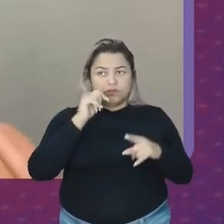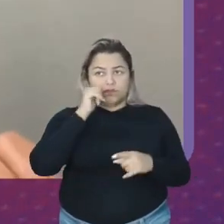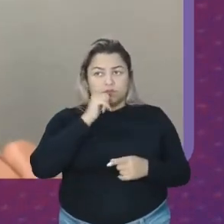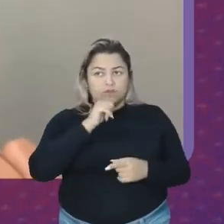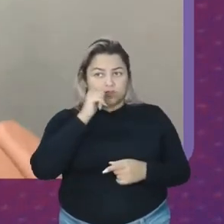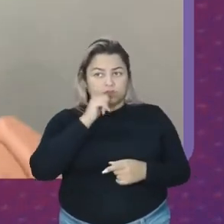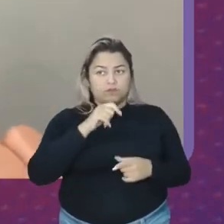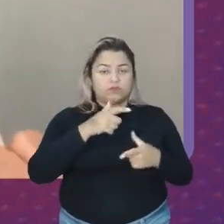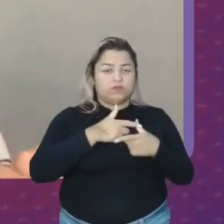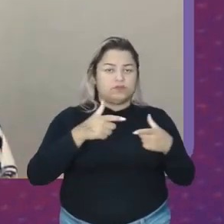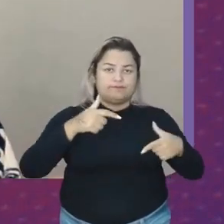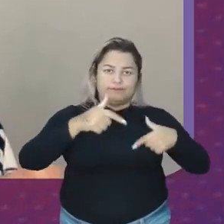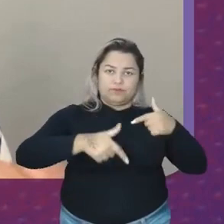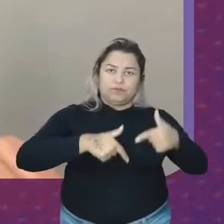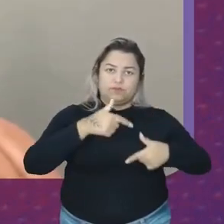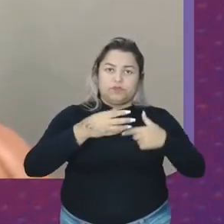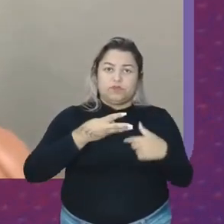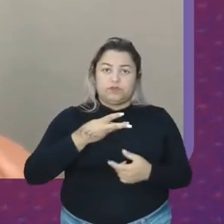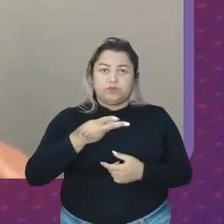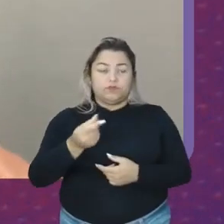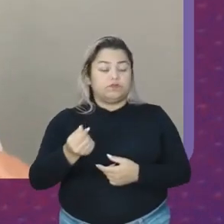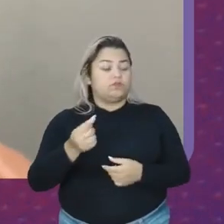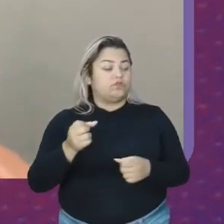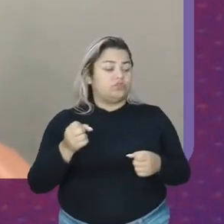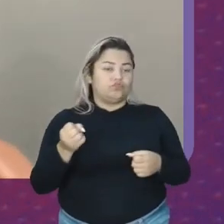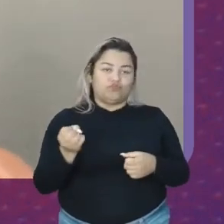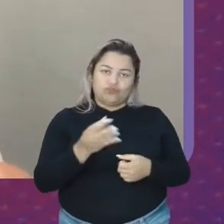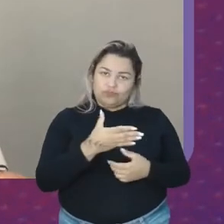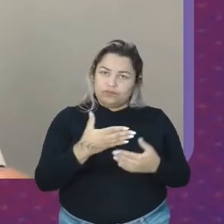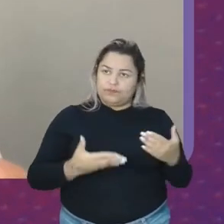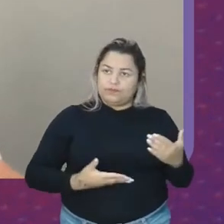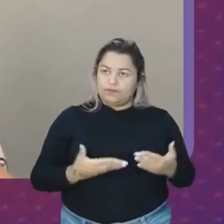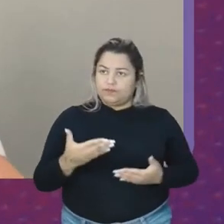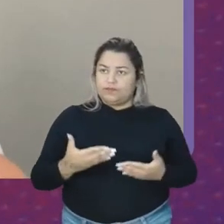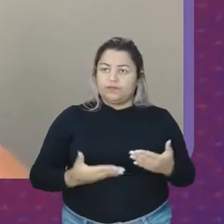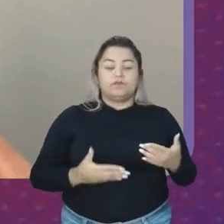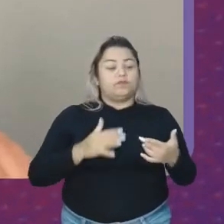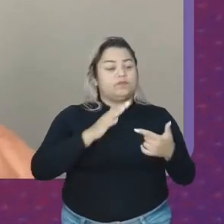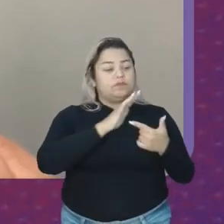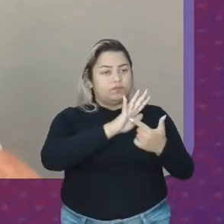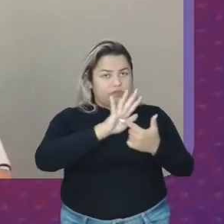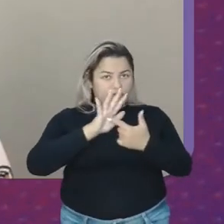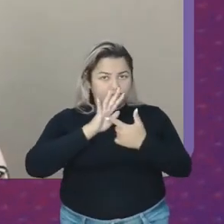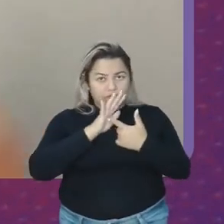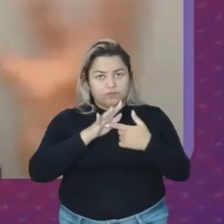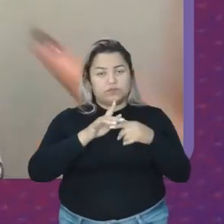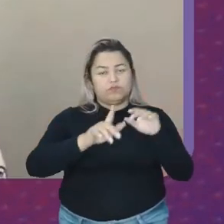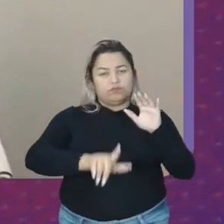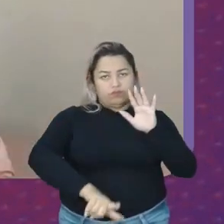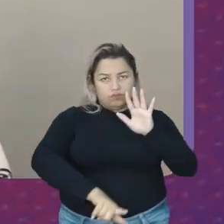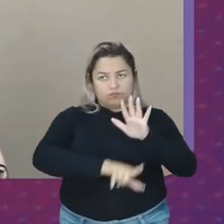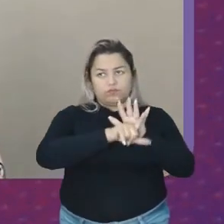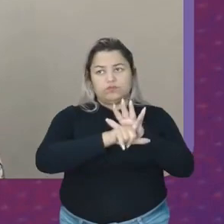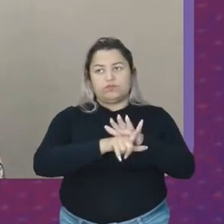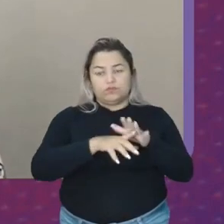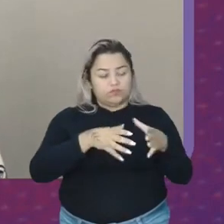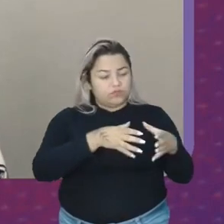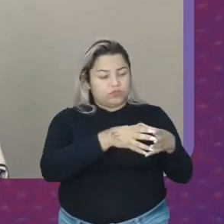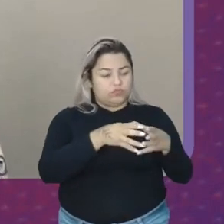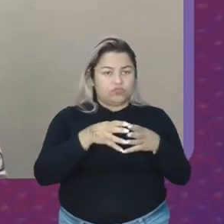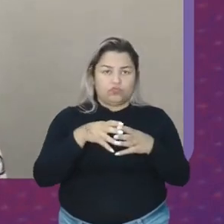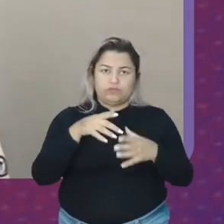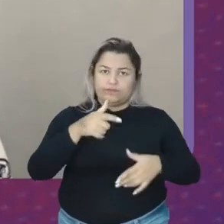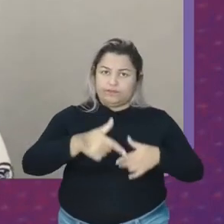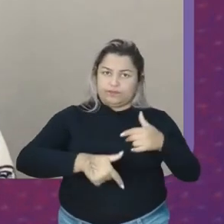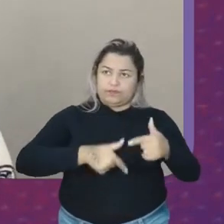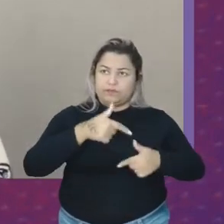redução da violência? Quantos novos serviços serão apresentados? Quais novas legislações esses grupos de